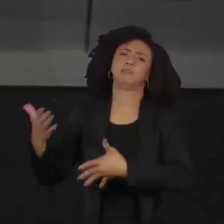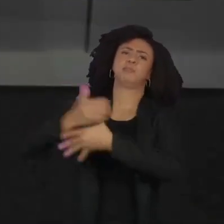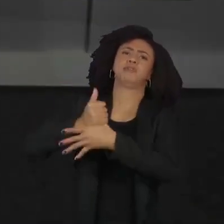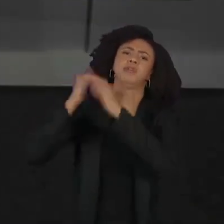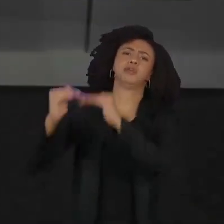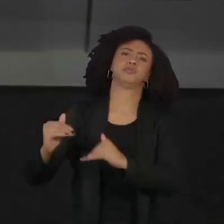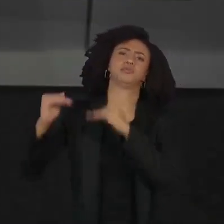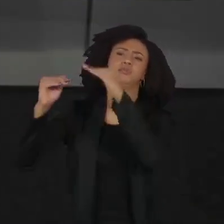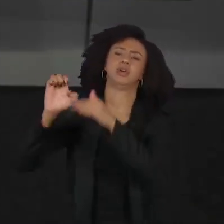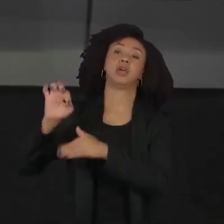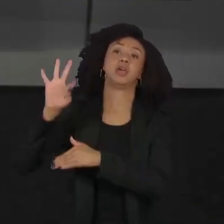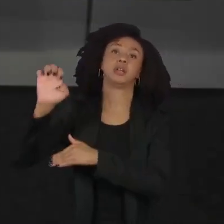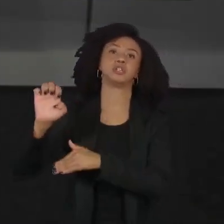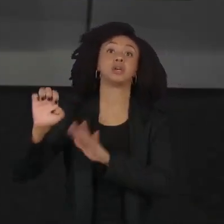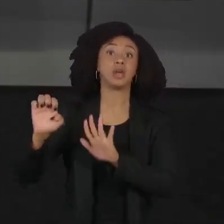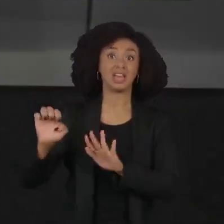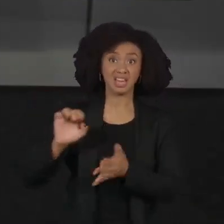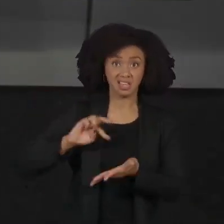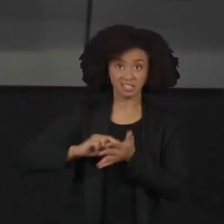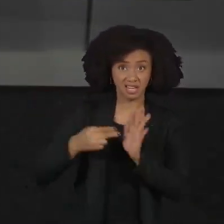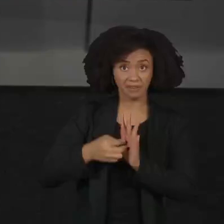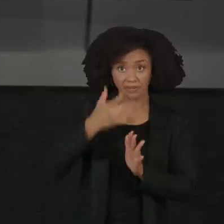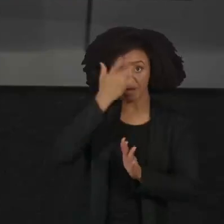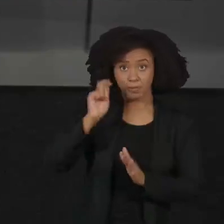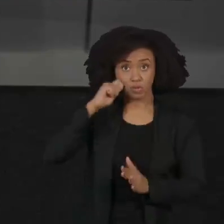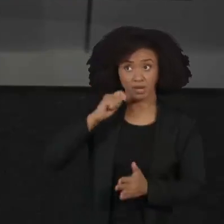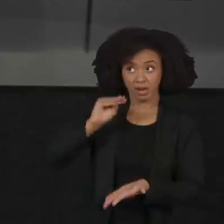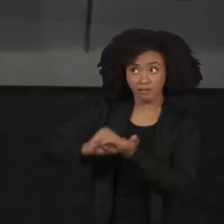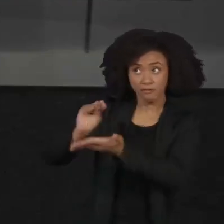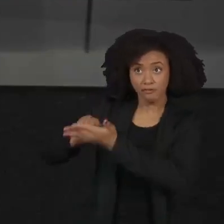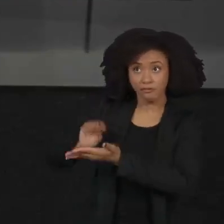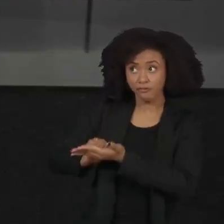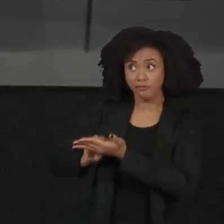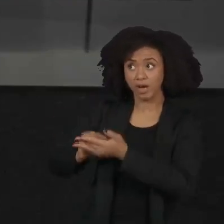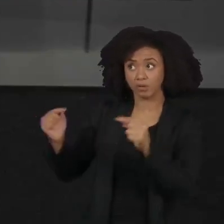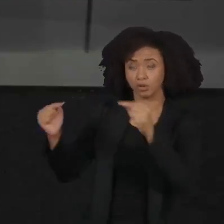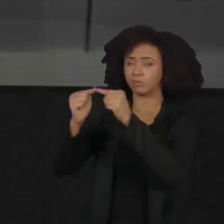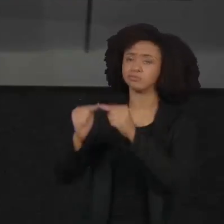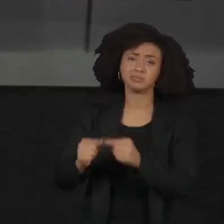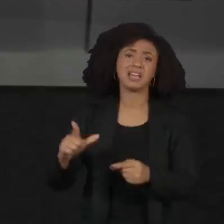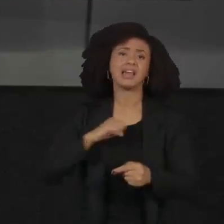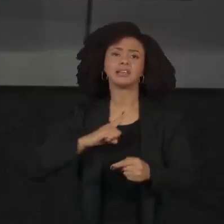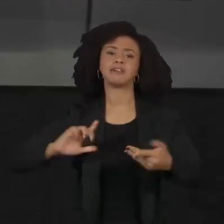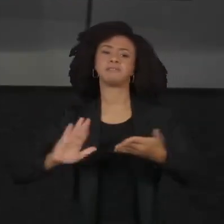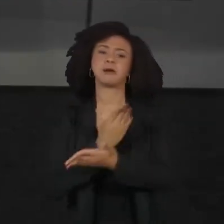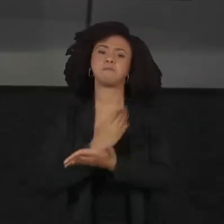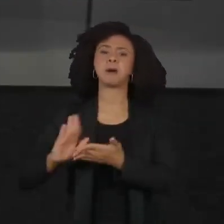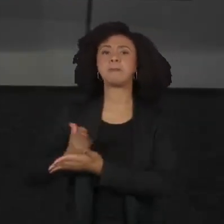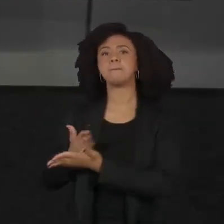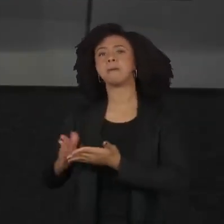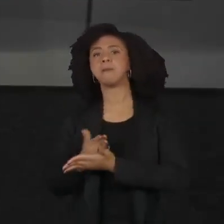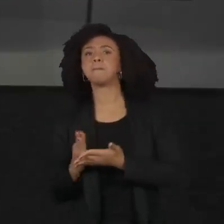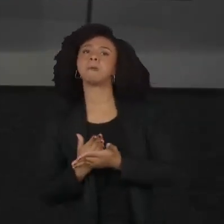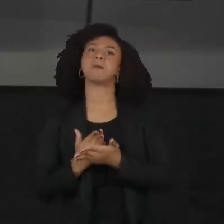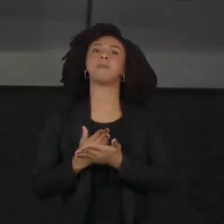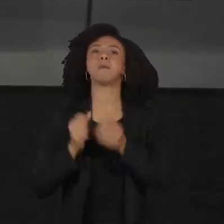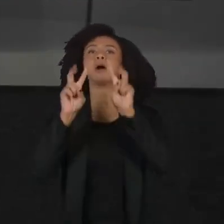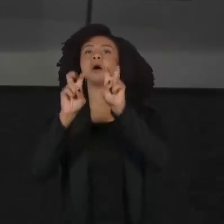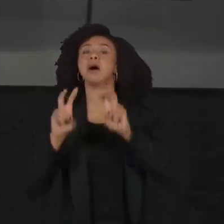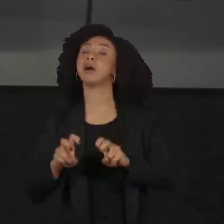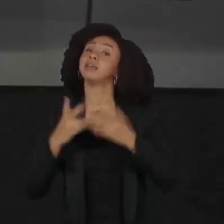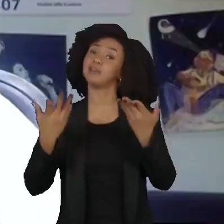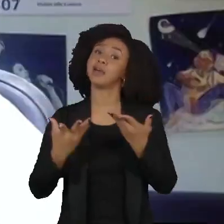haja pessoas com essa qualificação, mas que elas passam por uma série de filtros e crivos no qual essa perspectiva racial